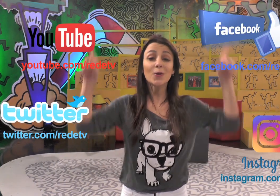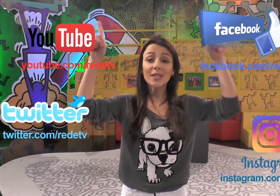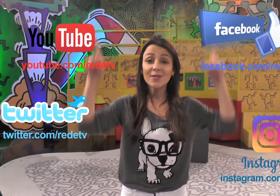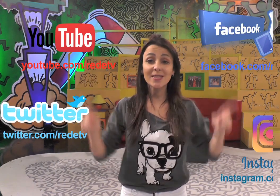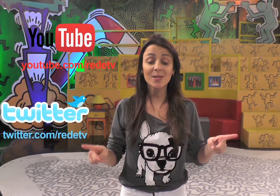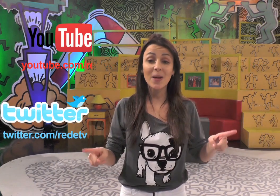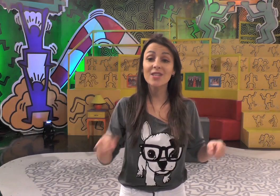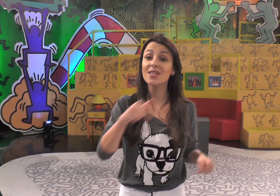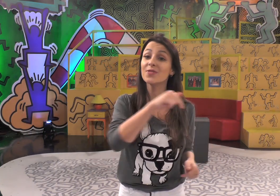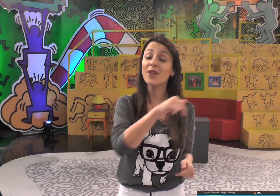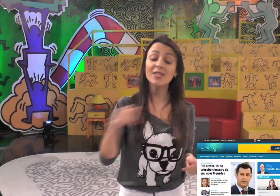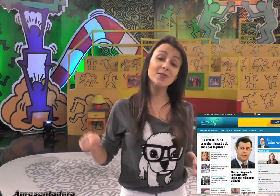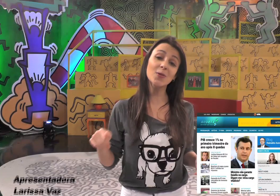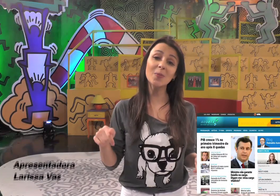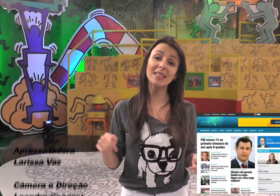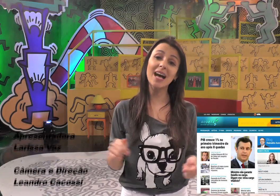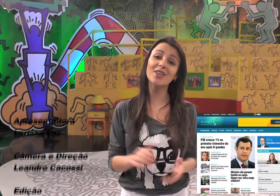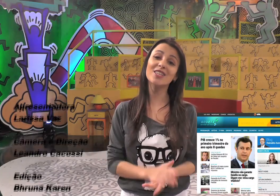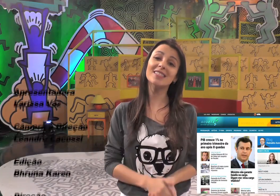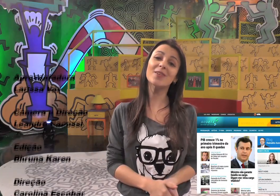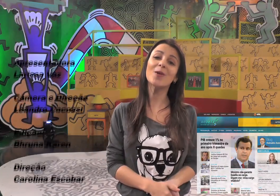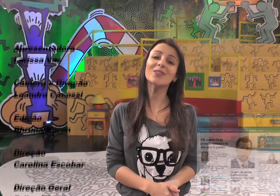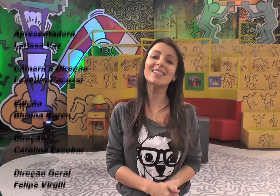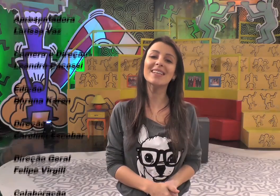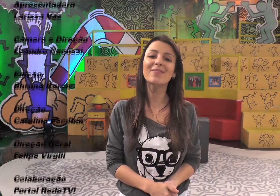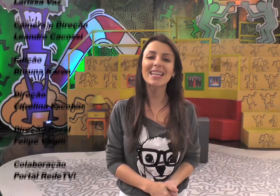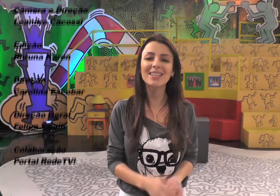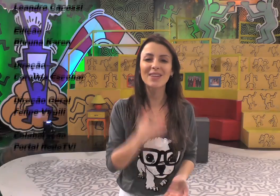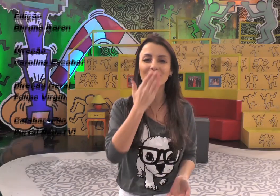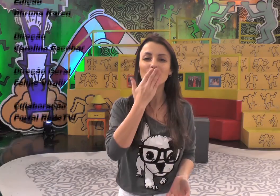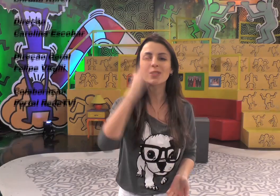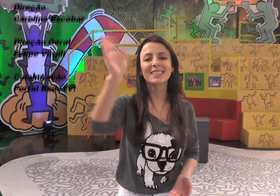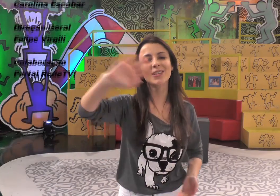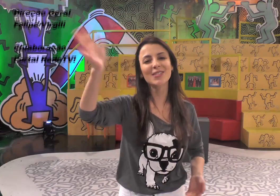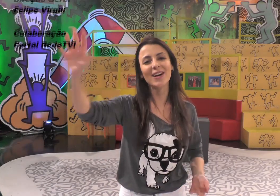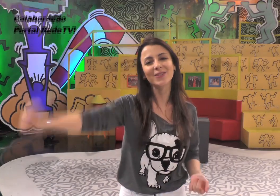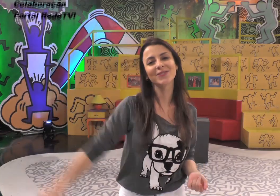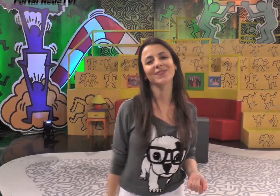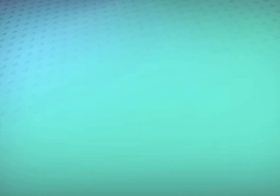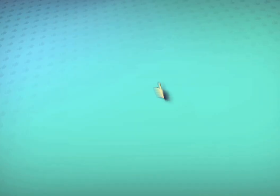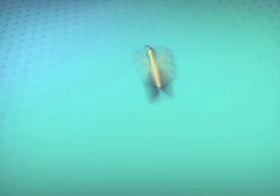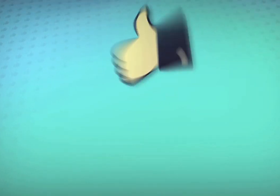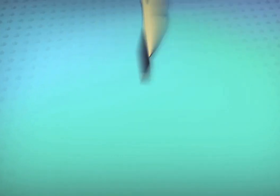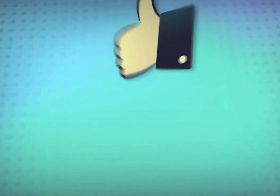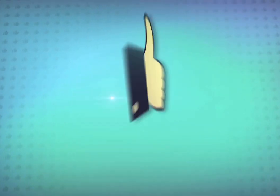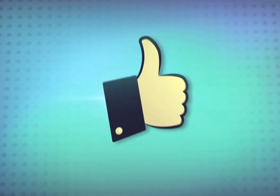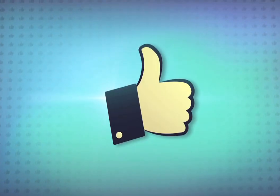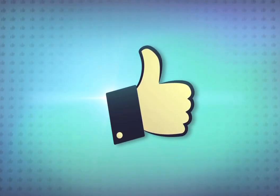Curta as nossas páginas, faça o seu comentário e a gente se encontra semana que vem. Tchau, tchau.